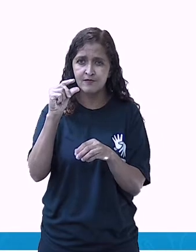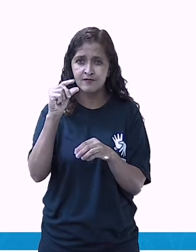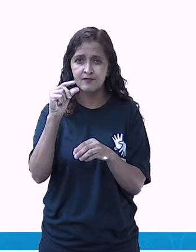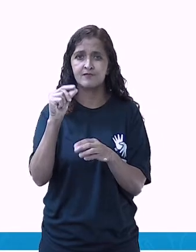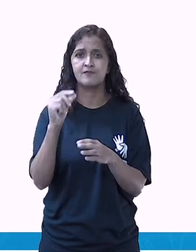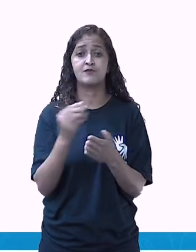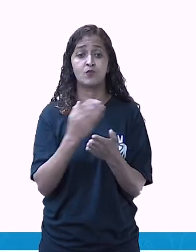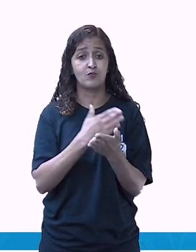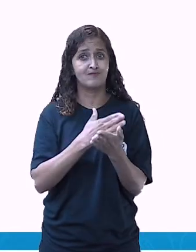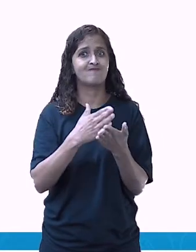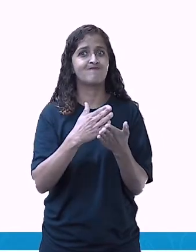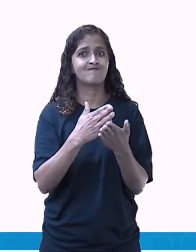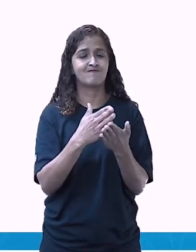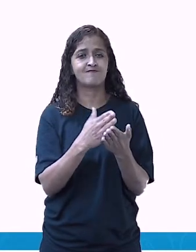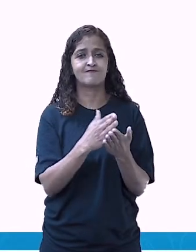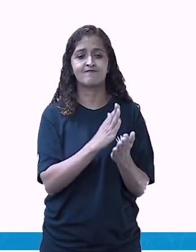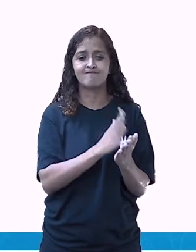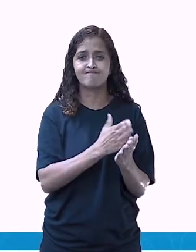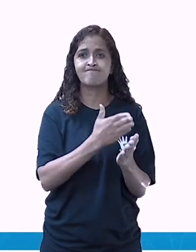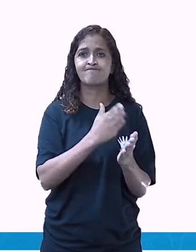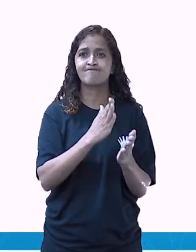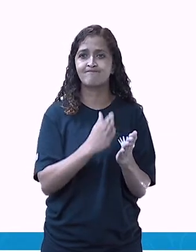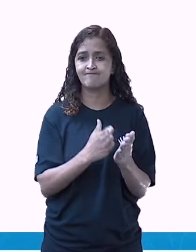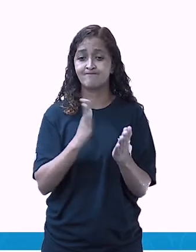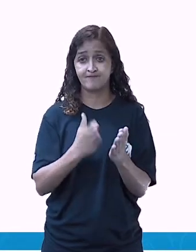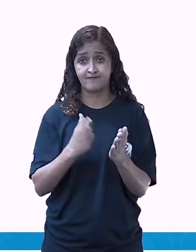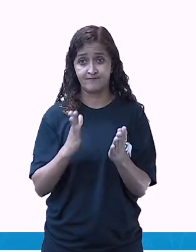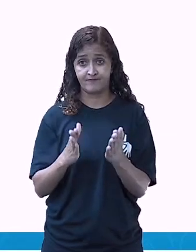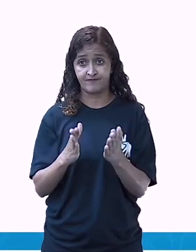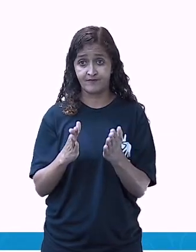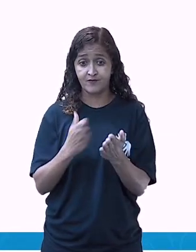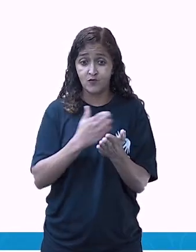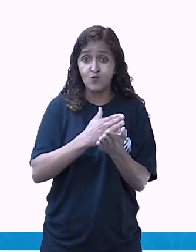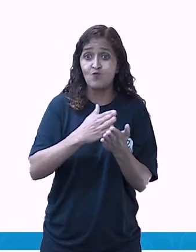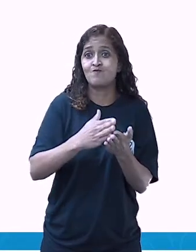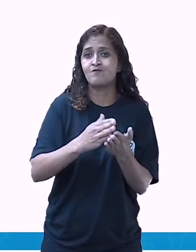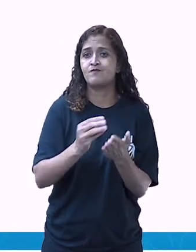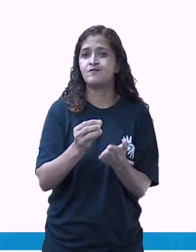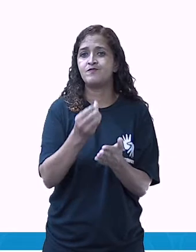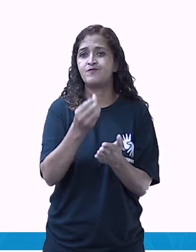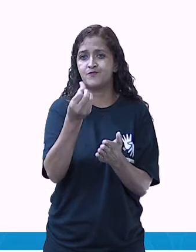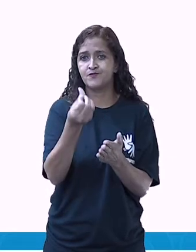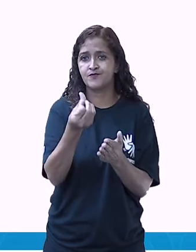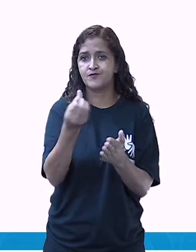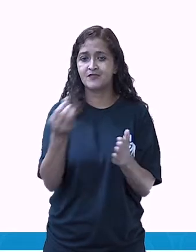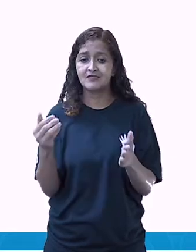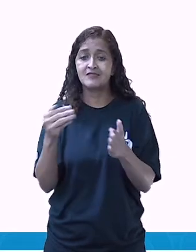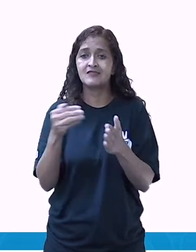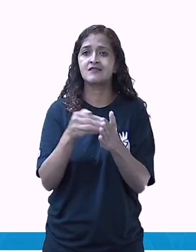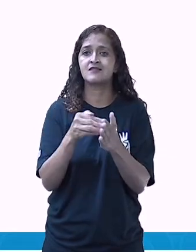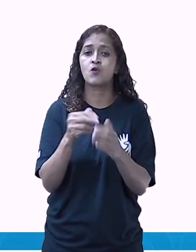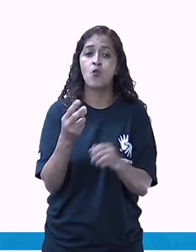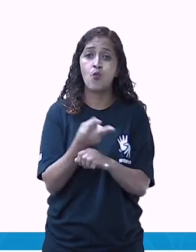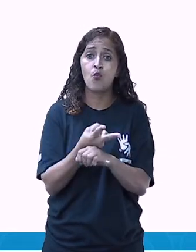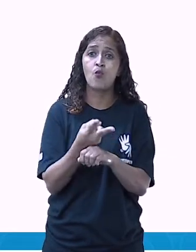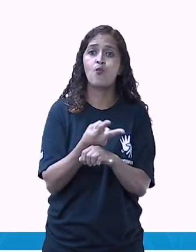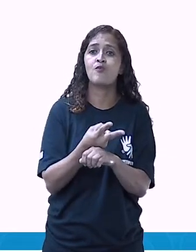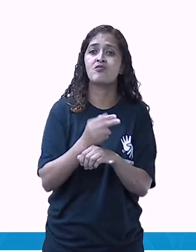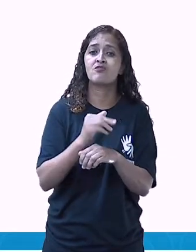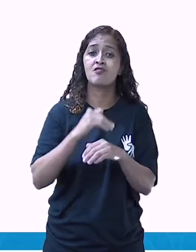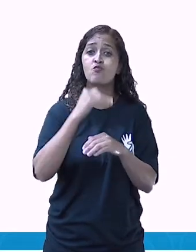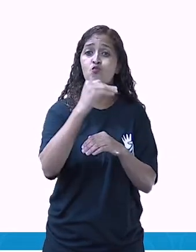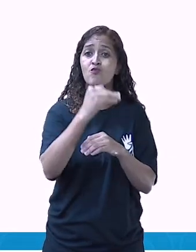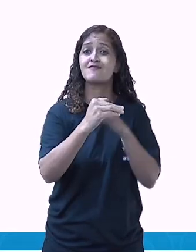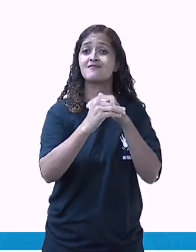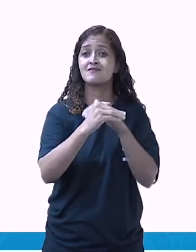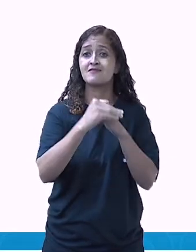do princípio, tá? O princípio aqui vai ser o número 6. E daqui para frente, nós vamos procurar os números que